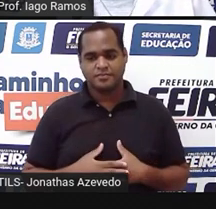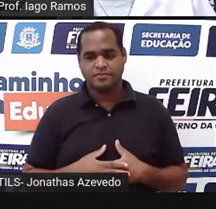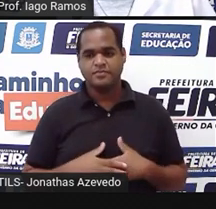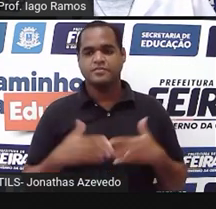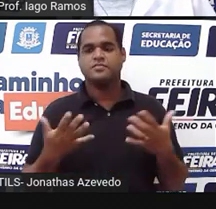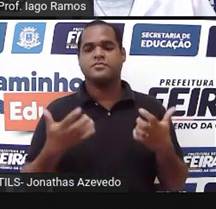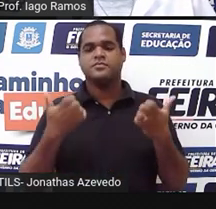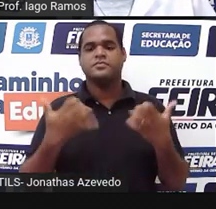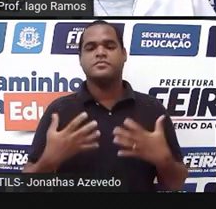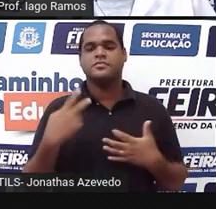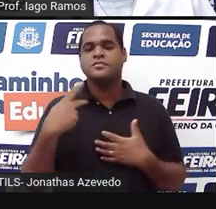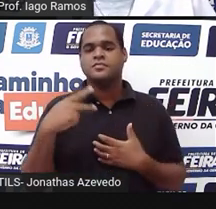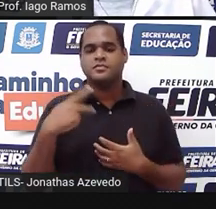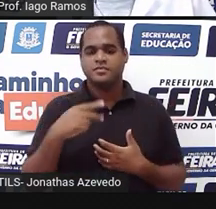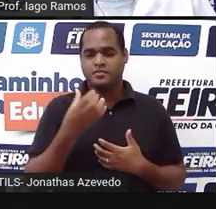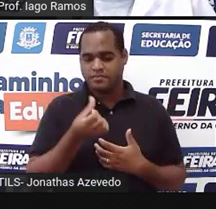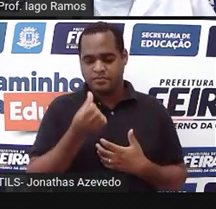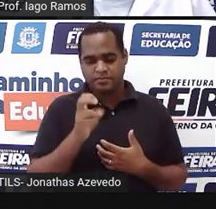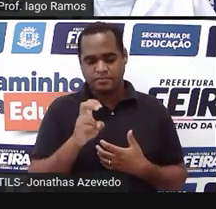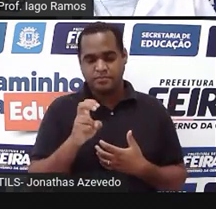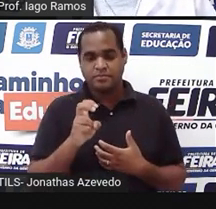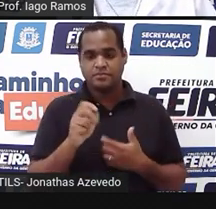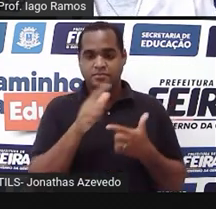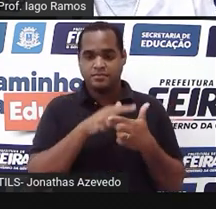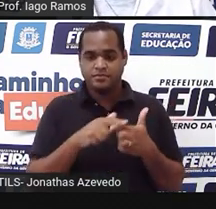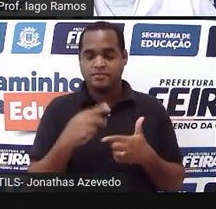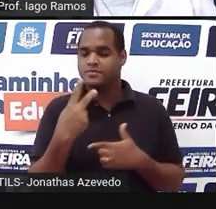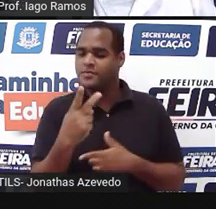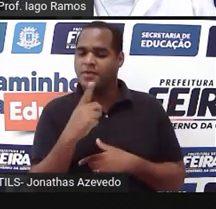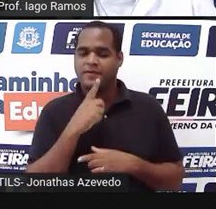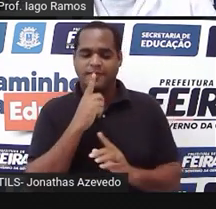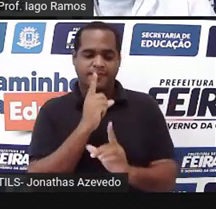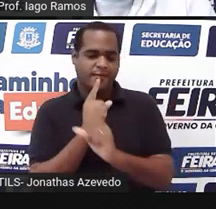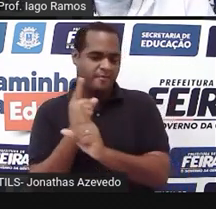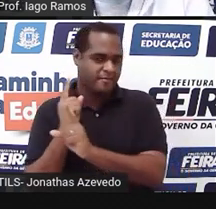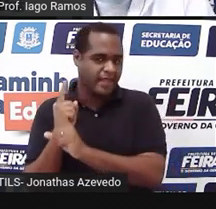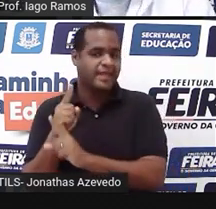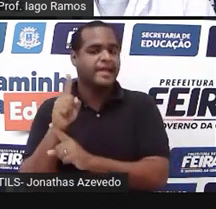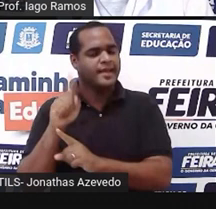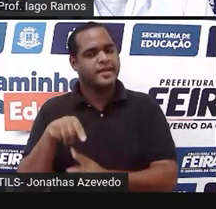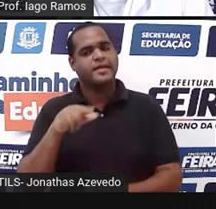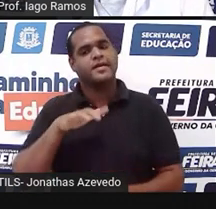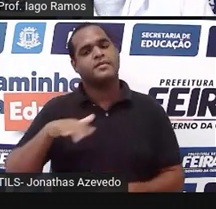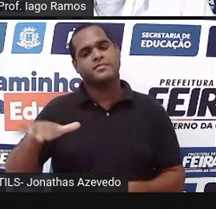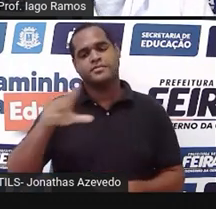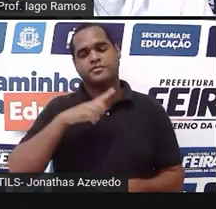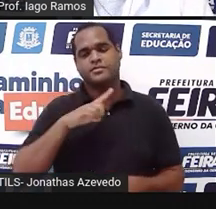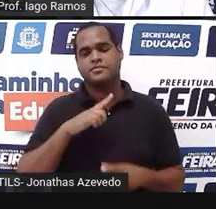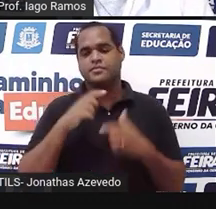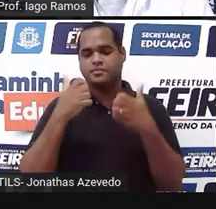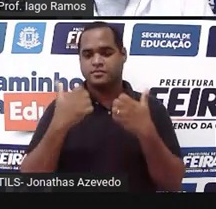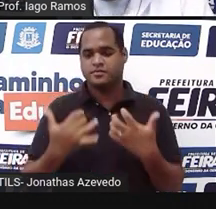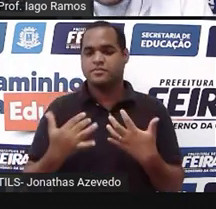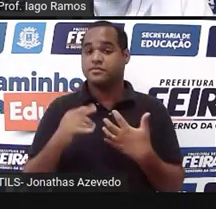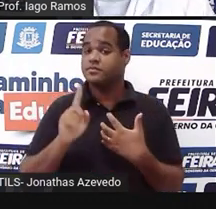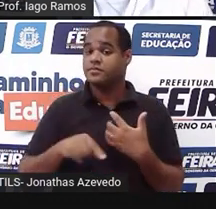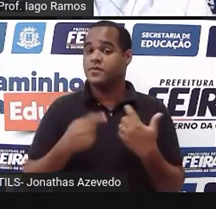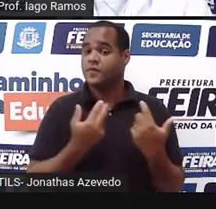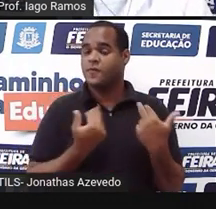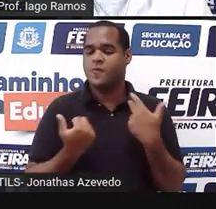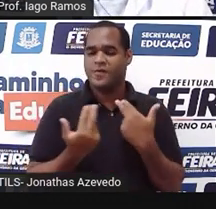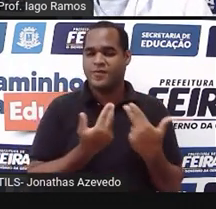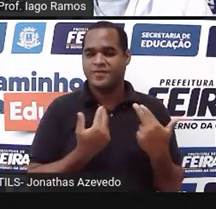aí agora quando a gente dividir 65 por dois a gente vai achar que a área vai ser os